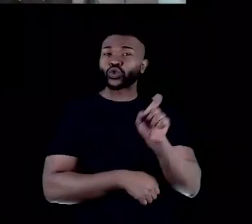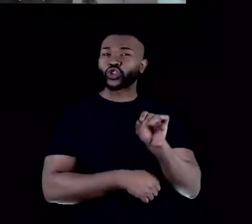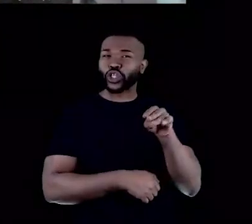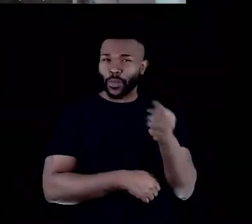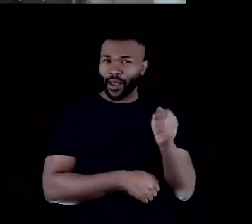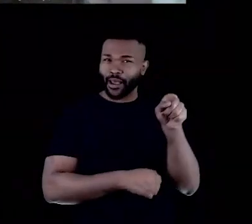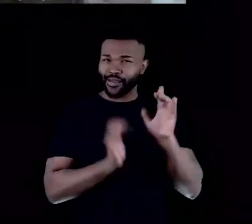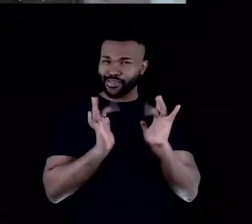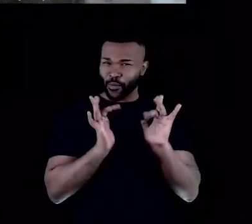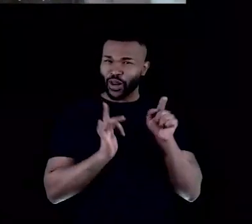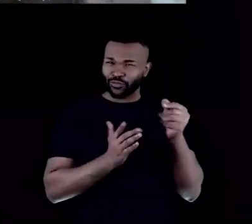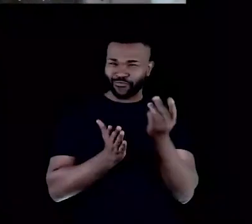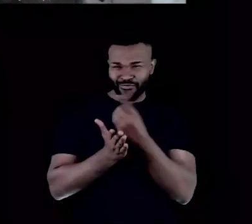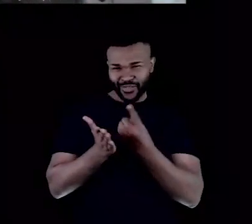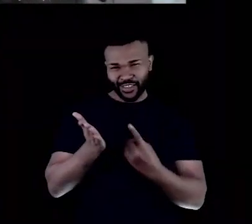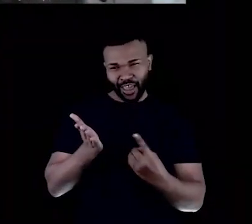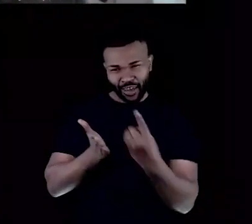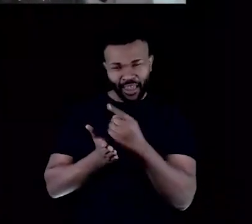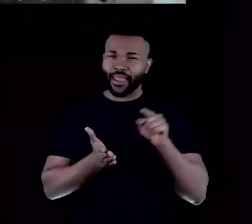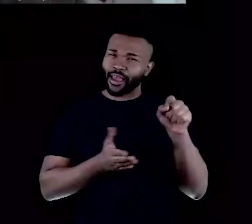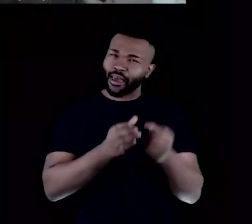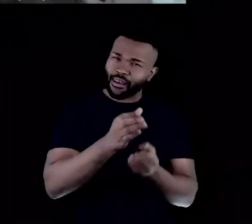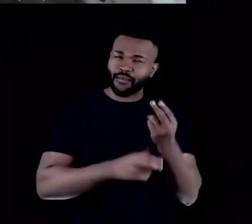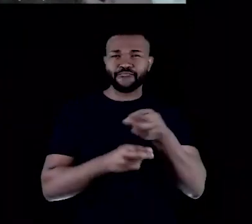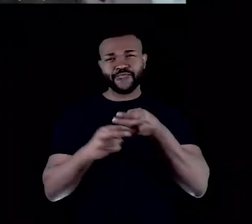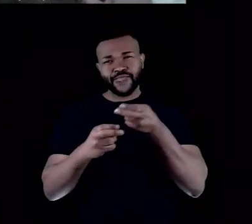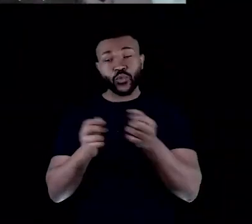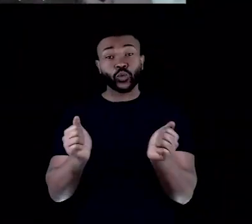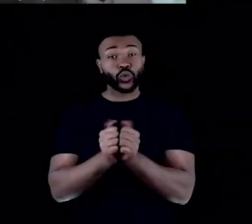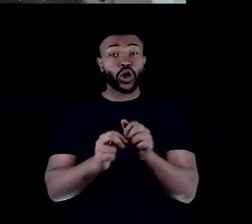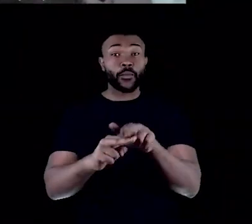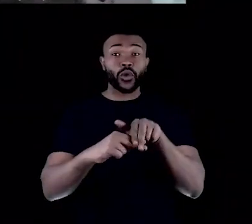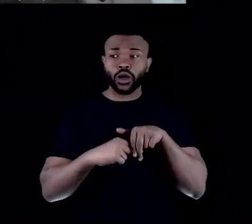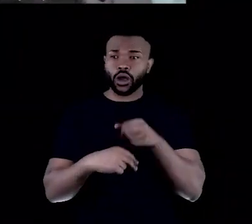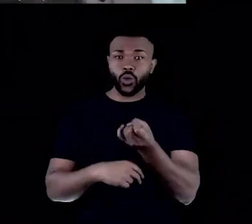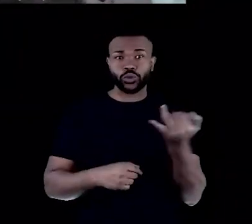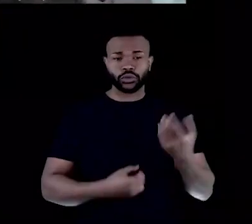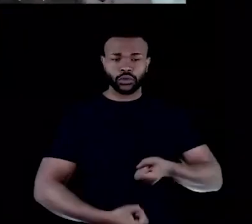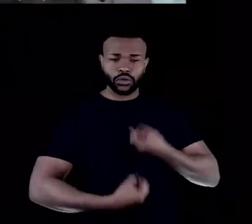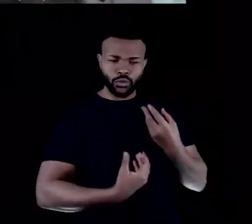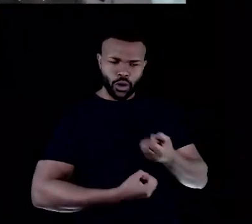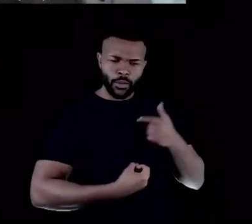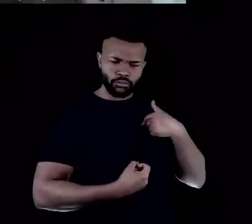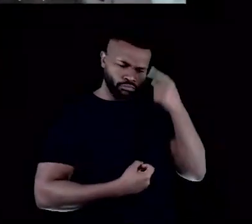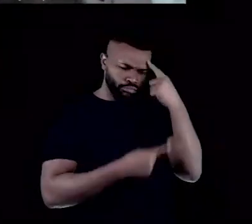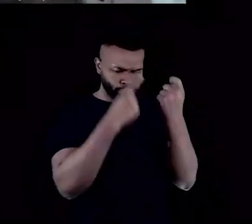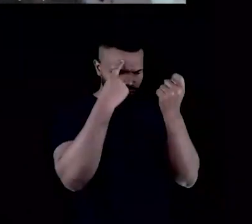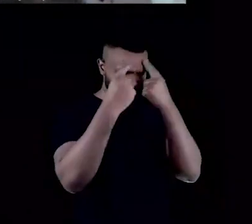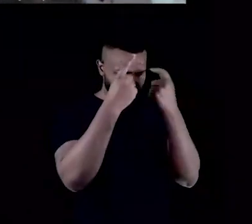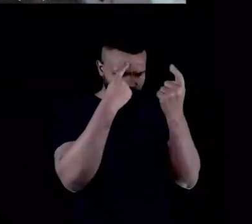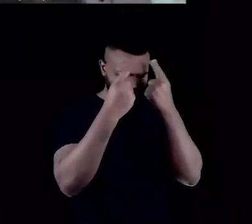Shima, meu namorado. Shima, ele é designer. E ele fez esse aplicativo junto comigo a partir de alguns poemas que eu fiz,